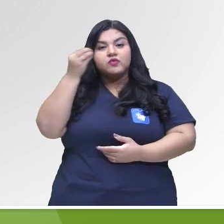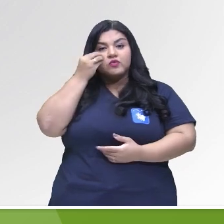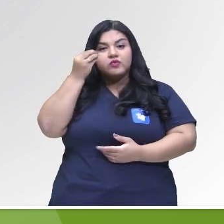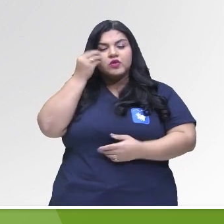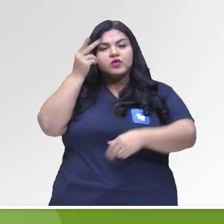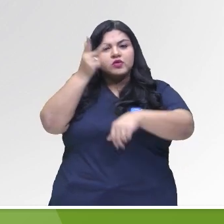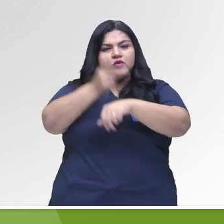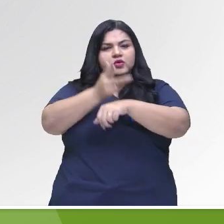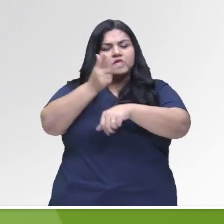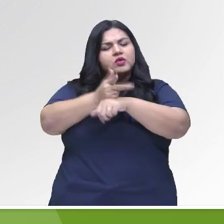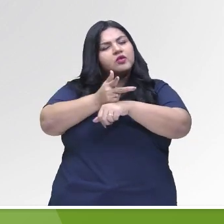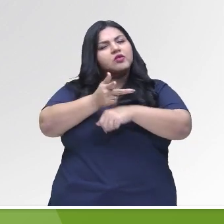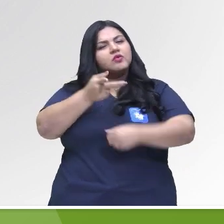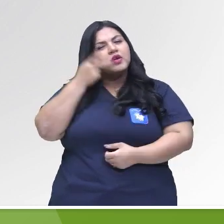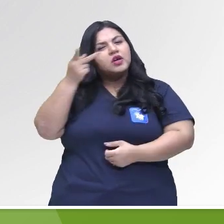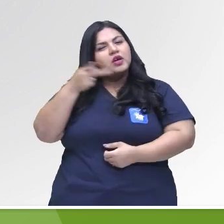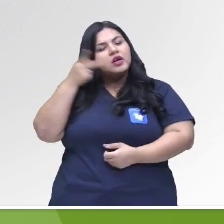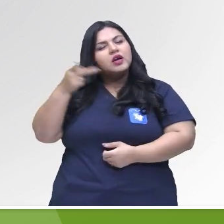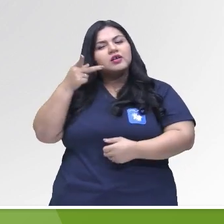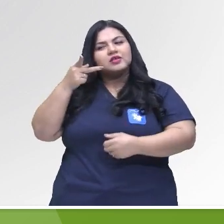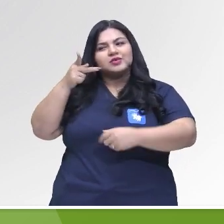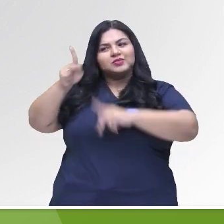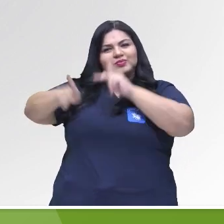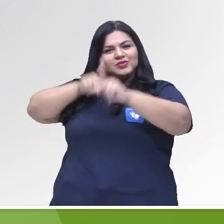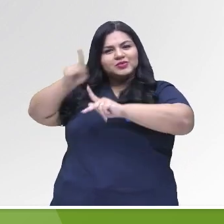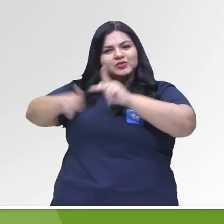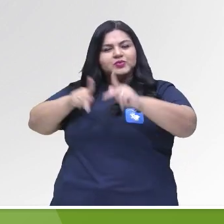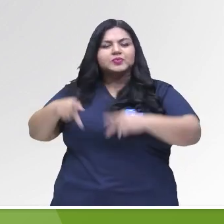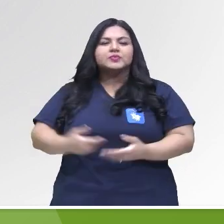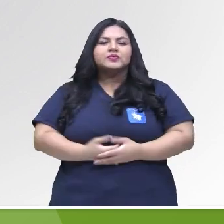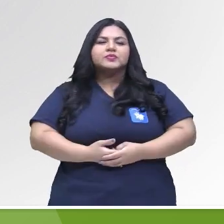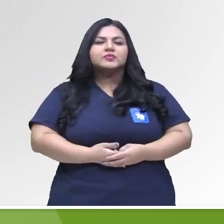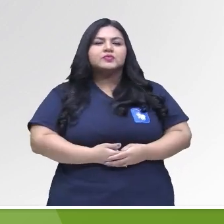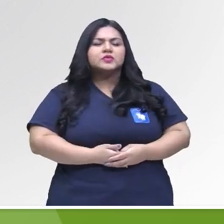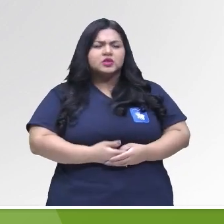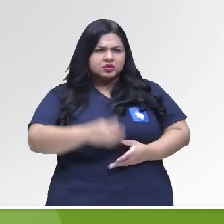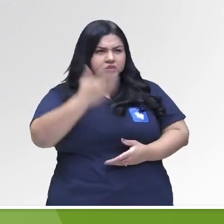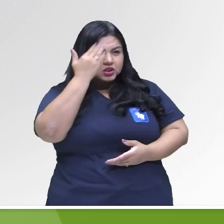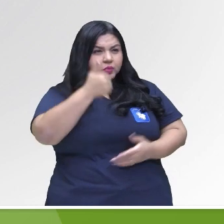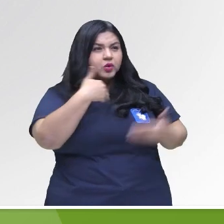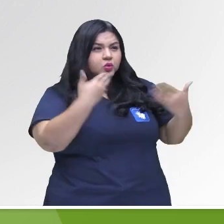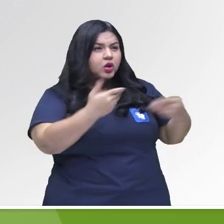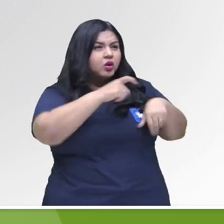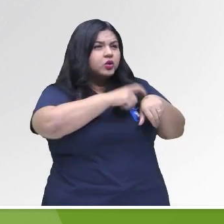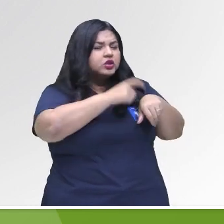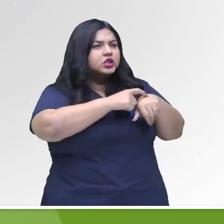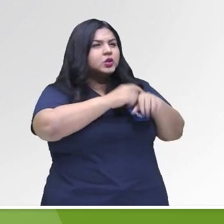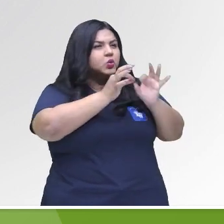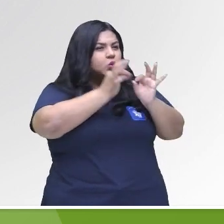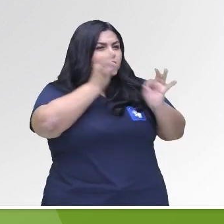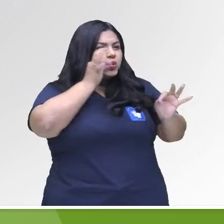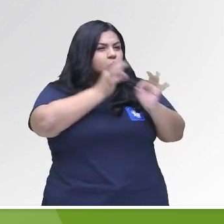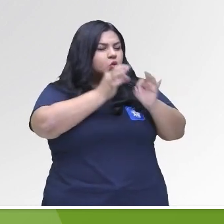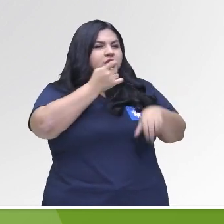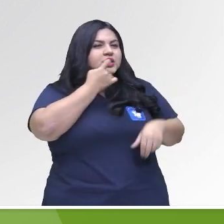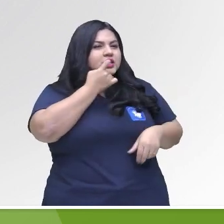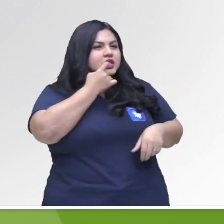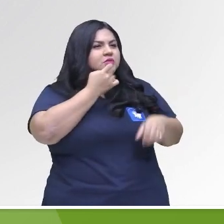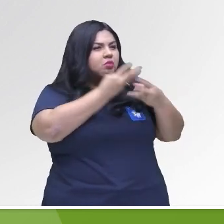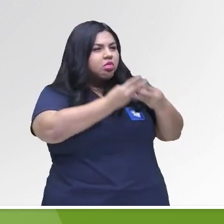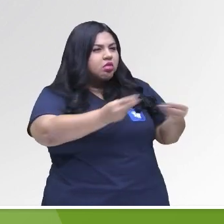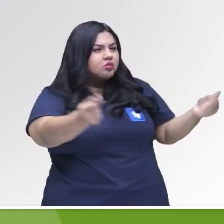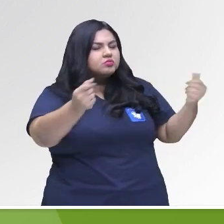Fala Povo sobre as respostas aí de alguns professores. Vamos lá. Você sabe dizer quanto tempo um canudinho de plástico leva para se decompor no meio